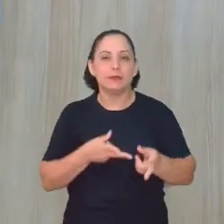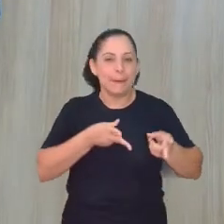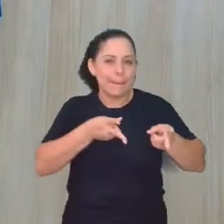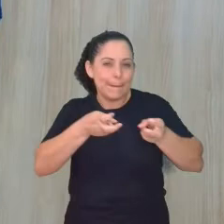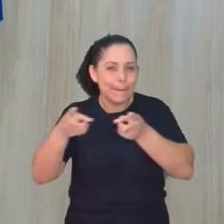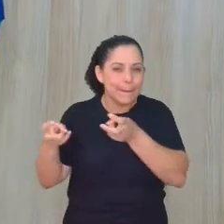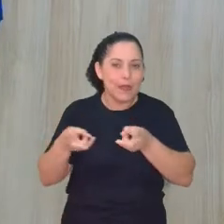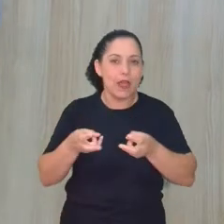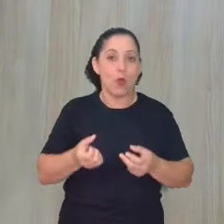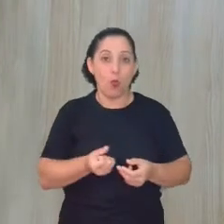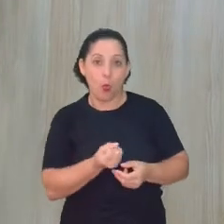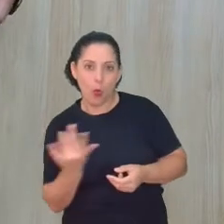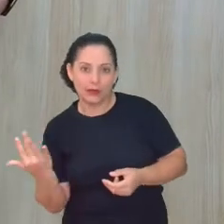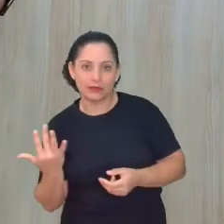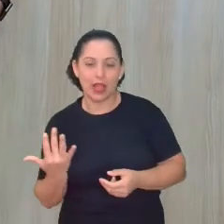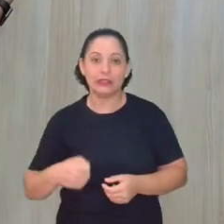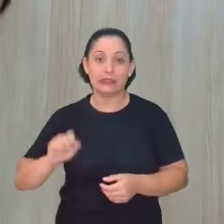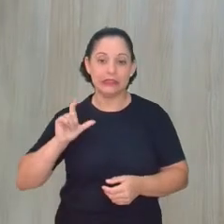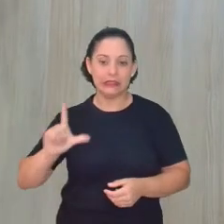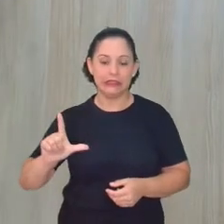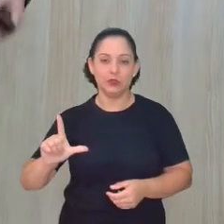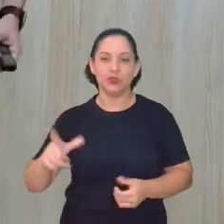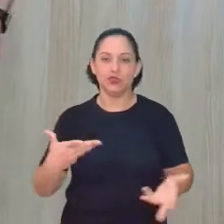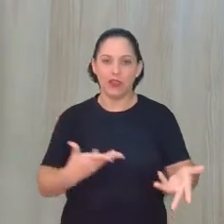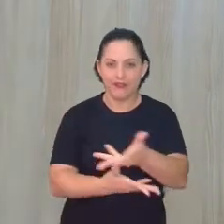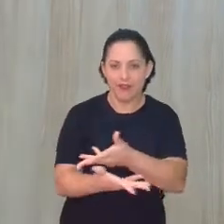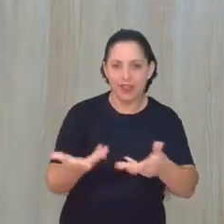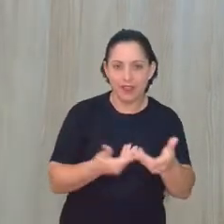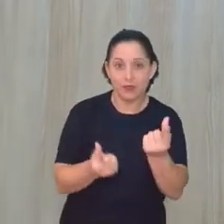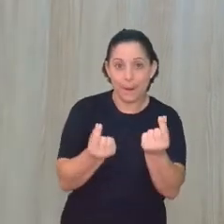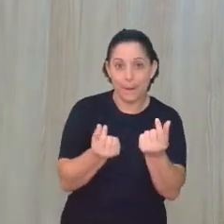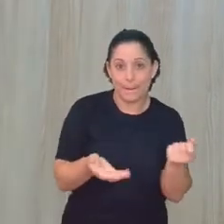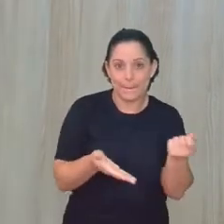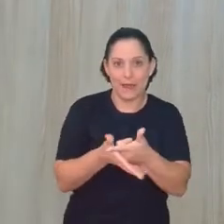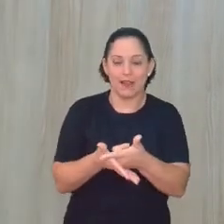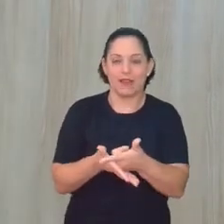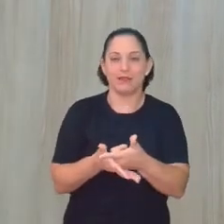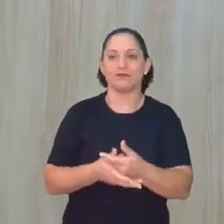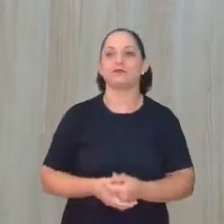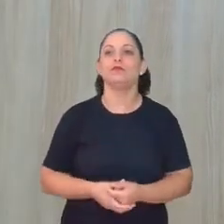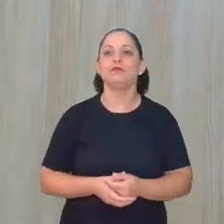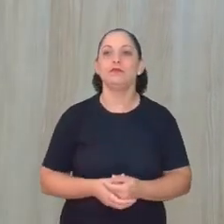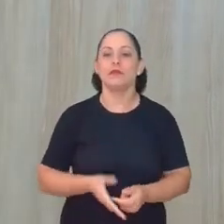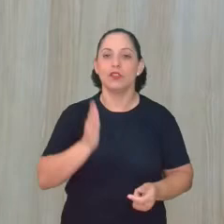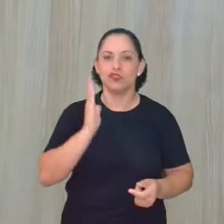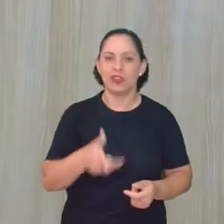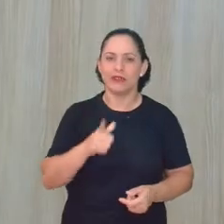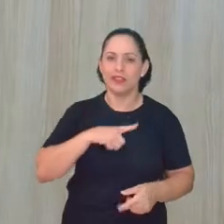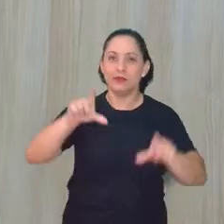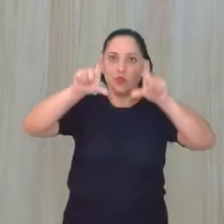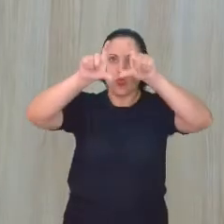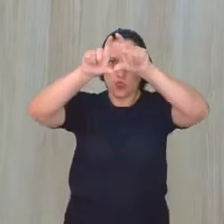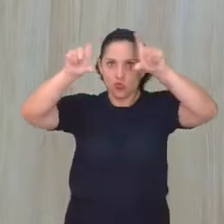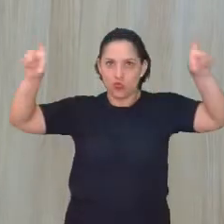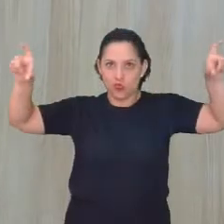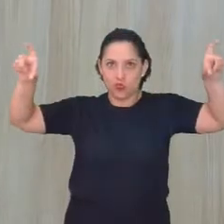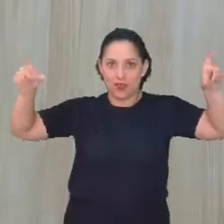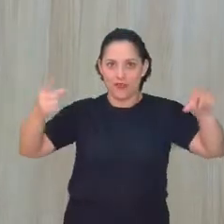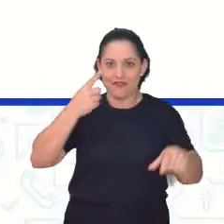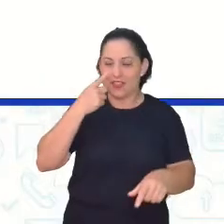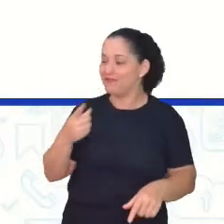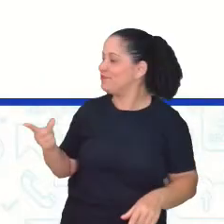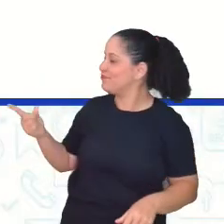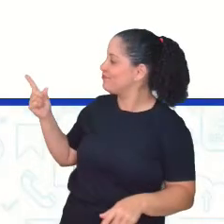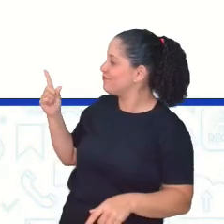litros de gasolina com o preço a pagar. Que relação é essa? Essa relação, pessoal, ela já aparece aqui no comecinho, ó, tá?